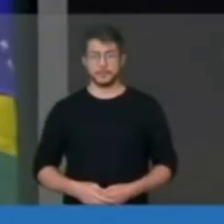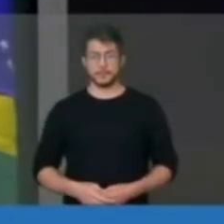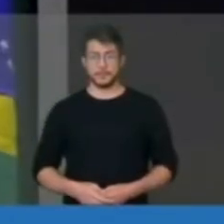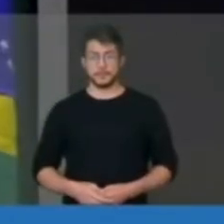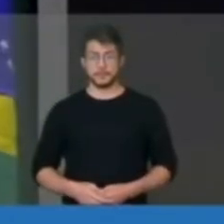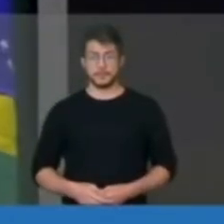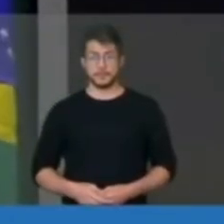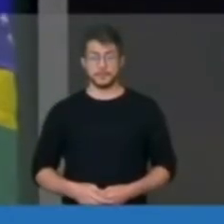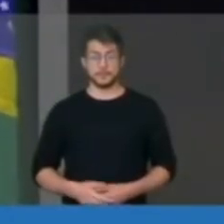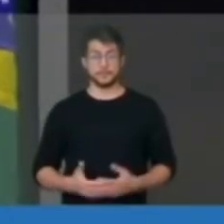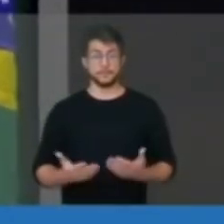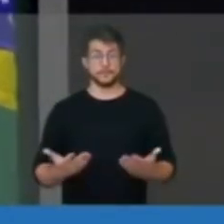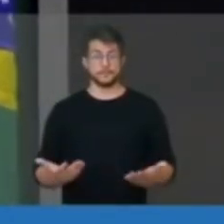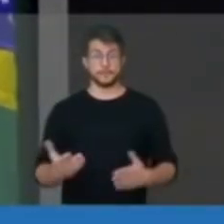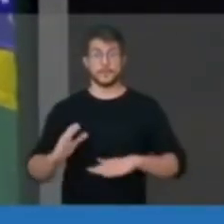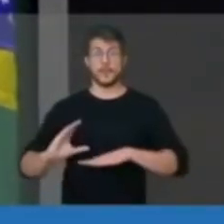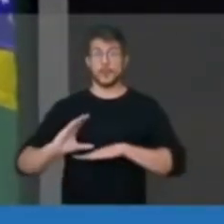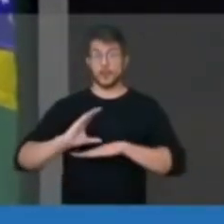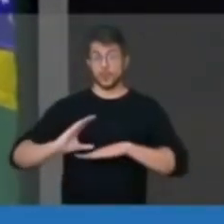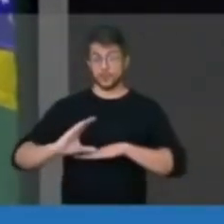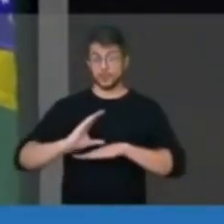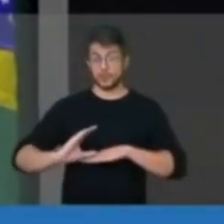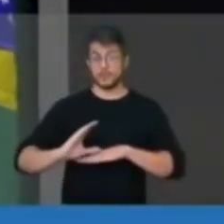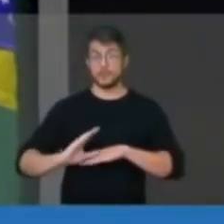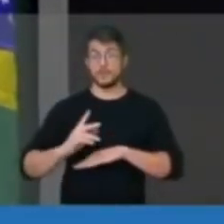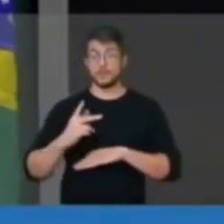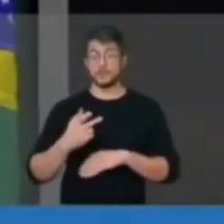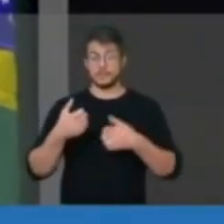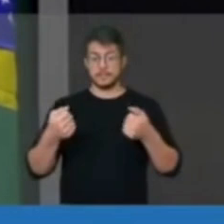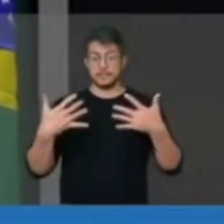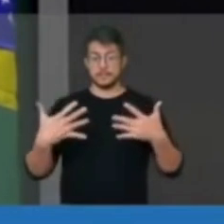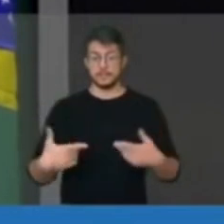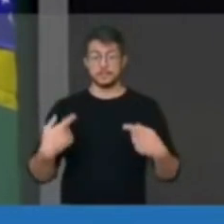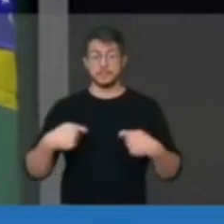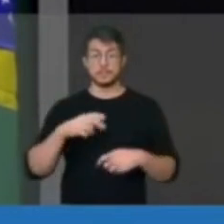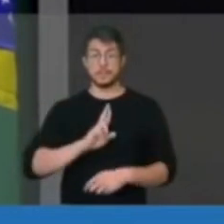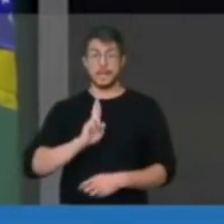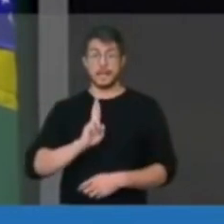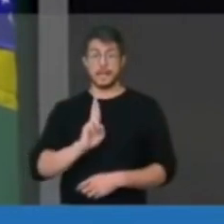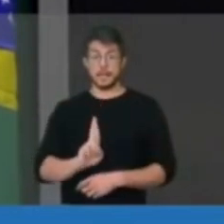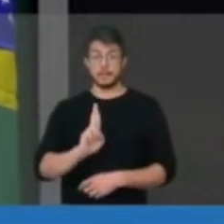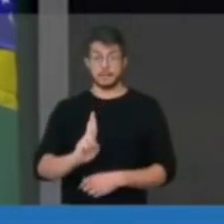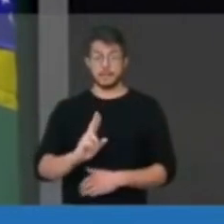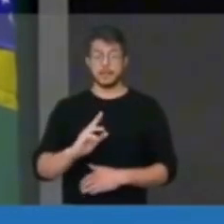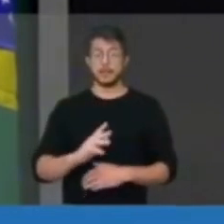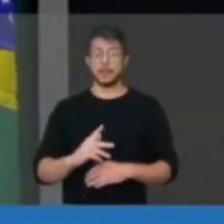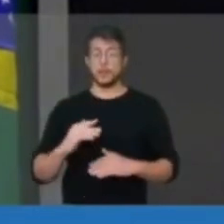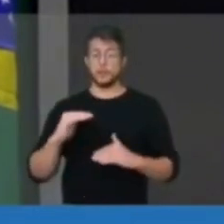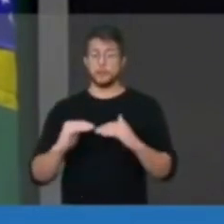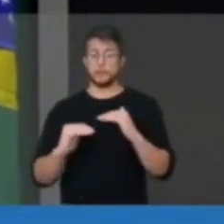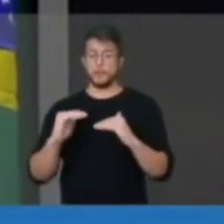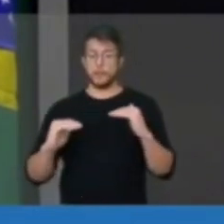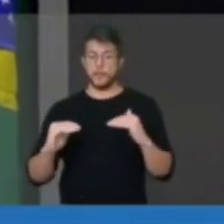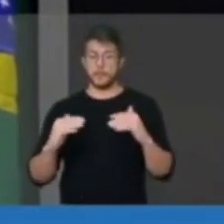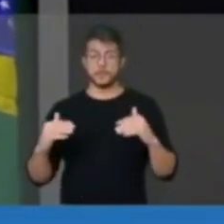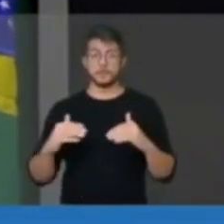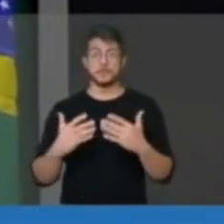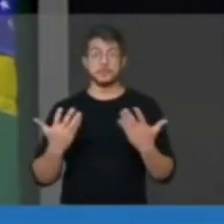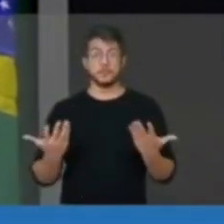A Constituição manda, nós temos representação proporcional. O que essa casa está aprovando é um